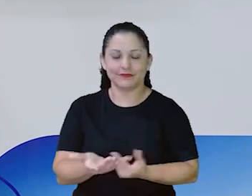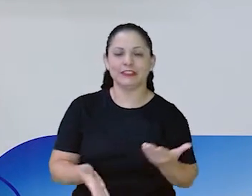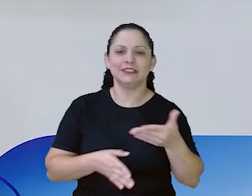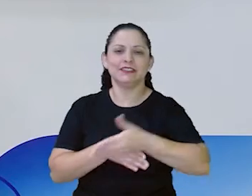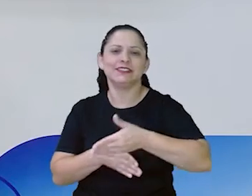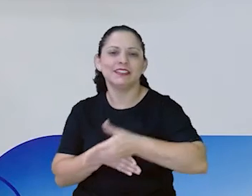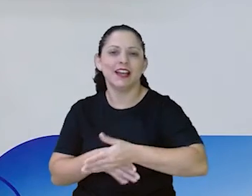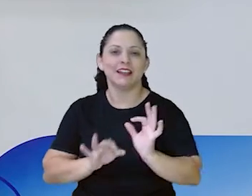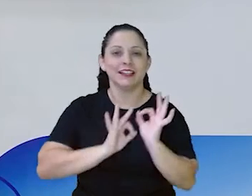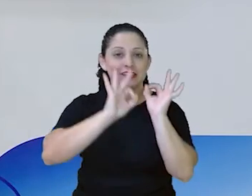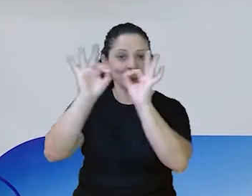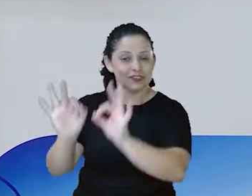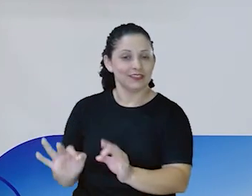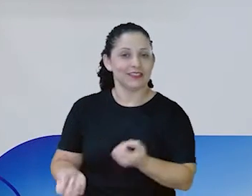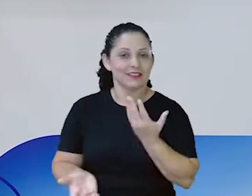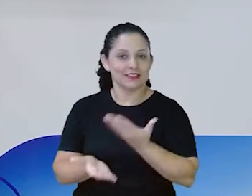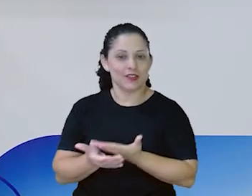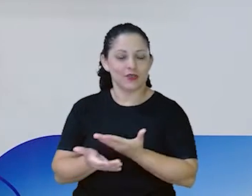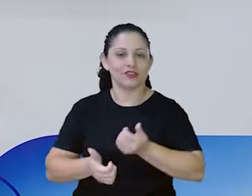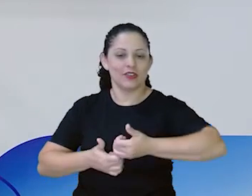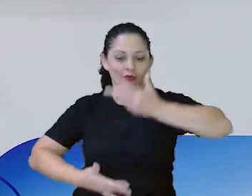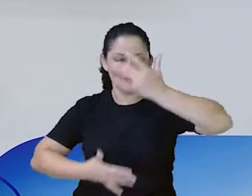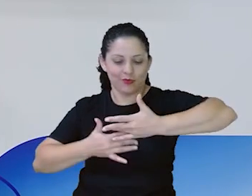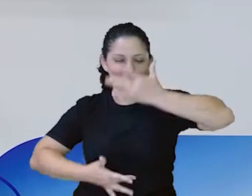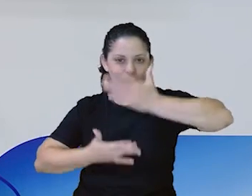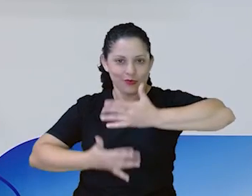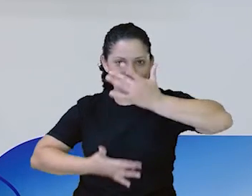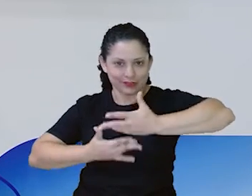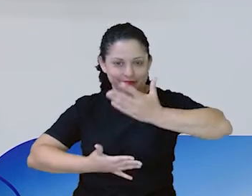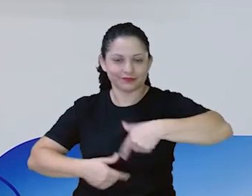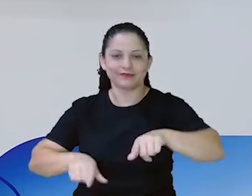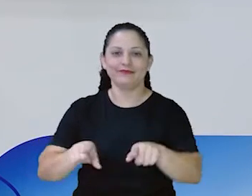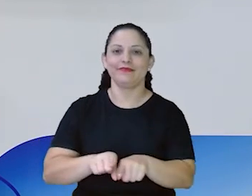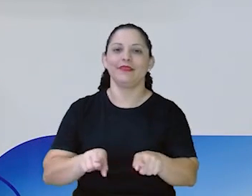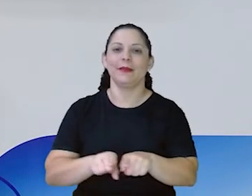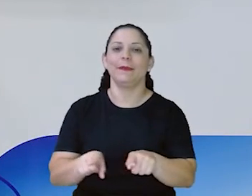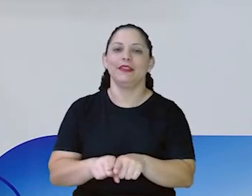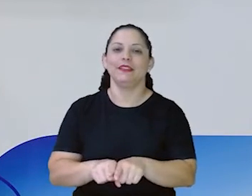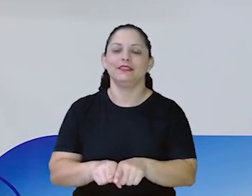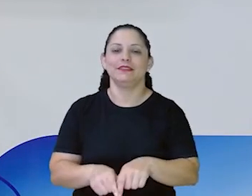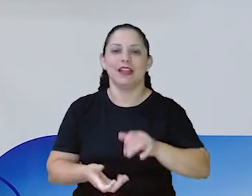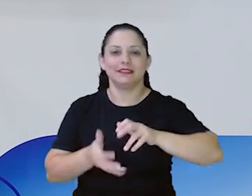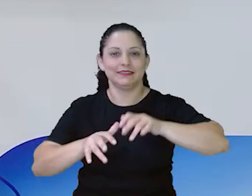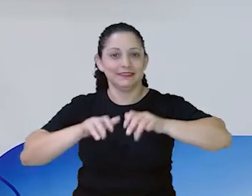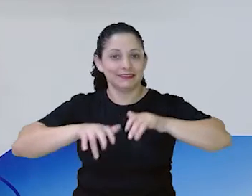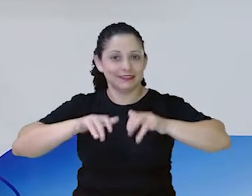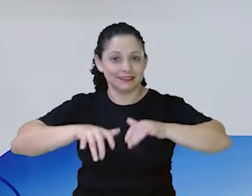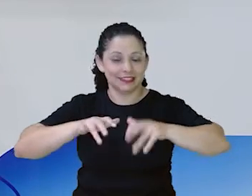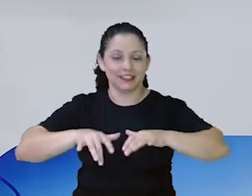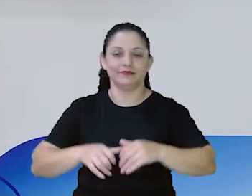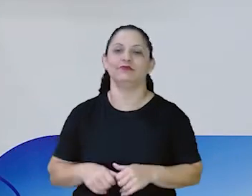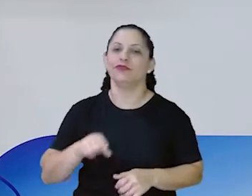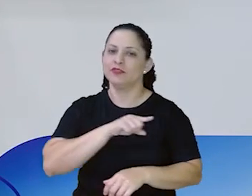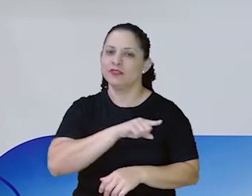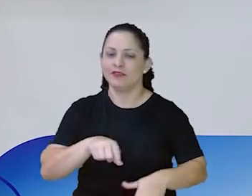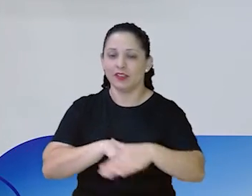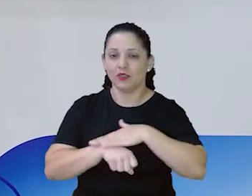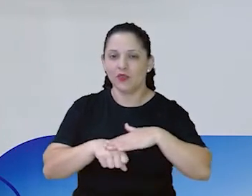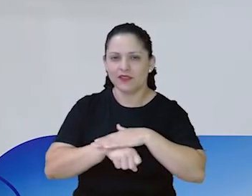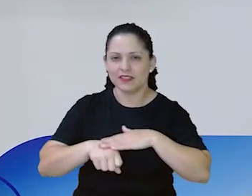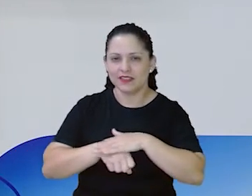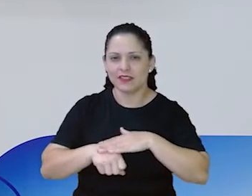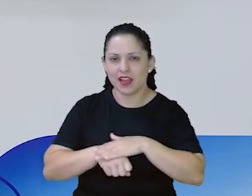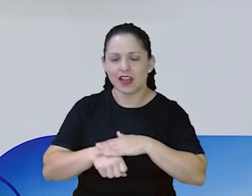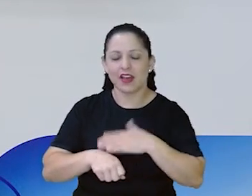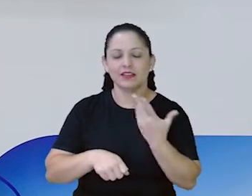vai acompanhar as nossas aulas interagindo com a gente em tempo real, através do chat. No chat você vai conversando, mandando as